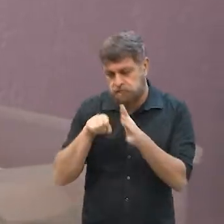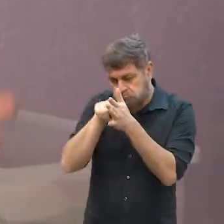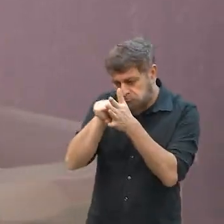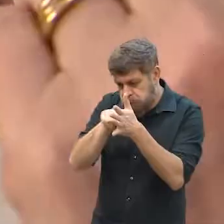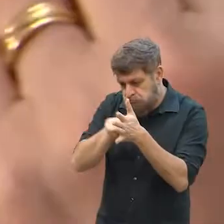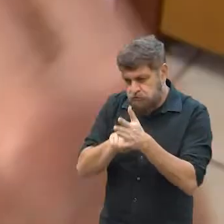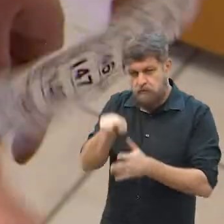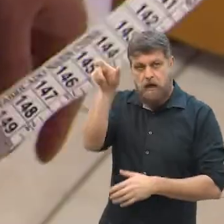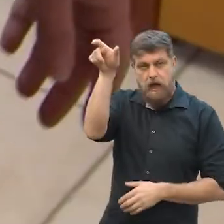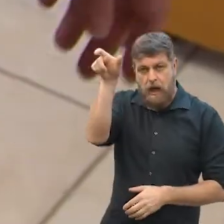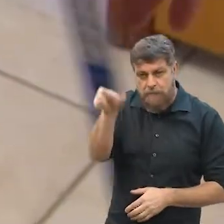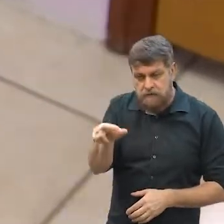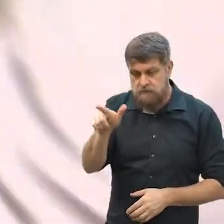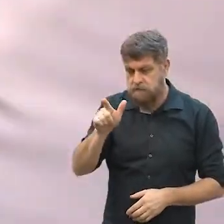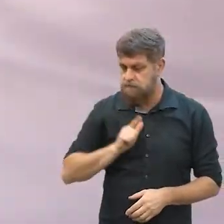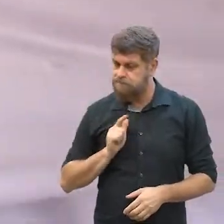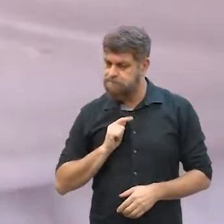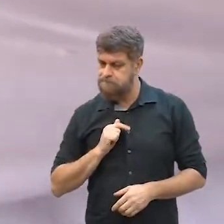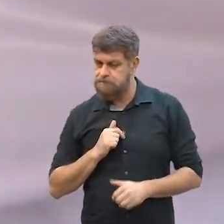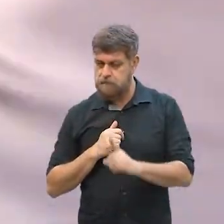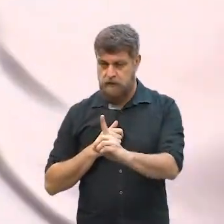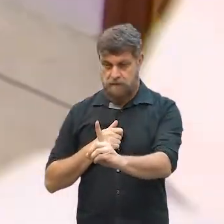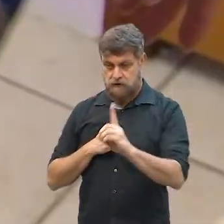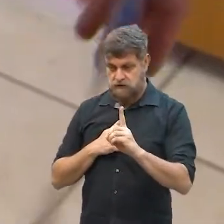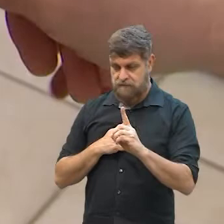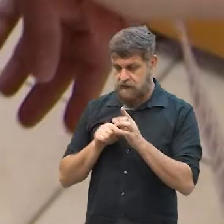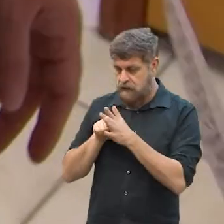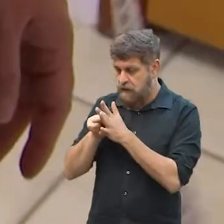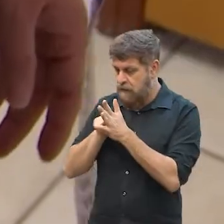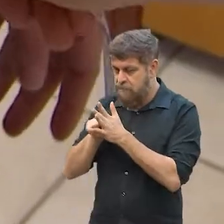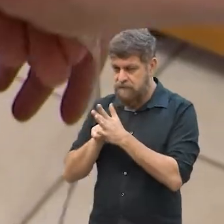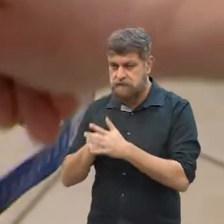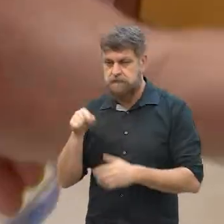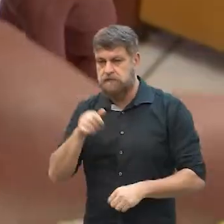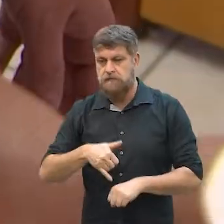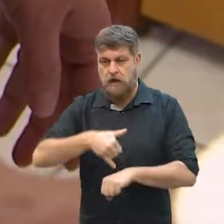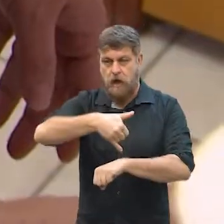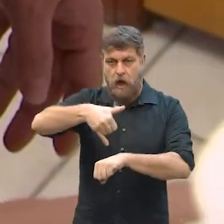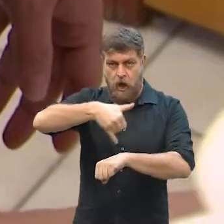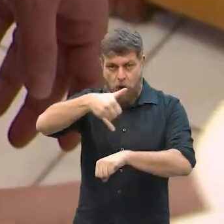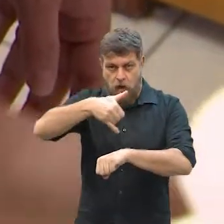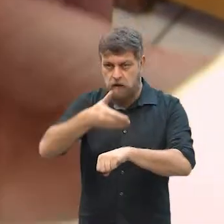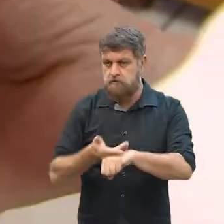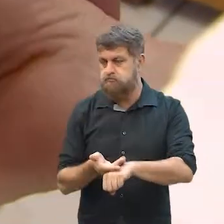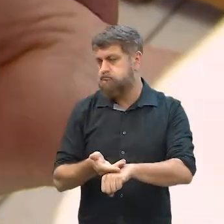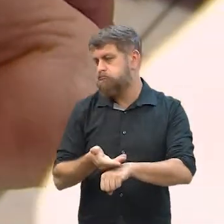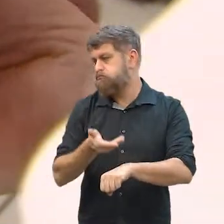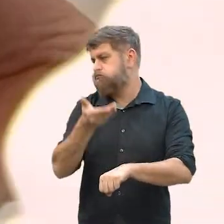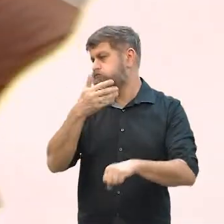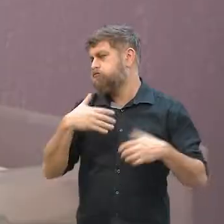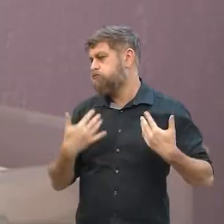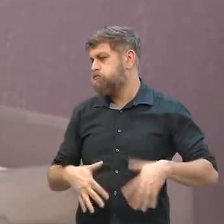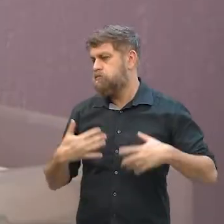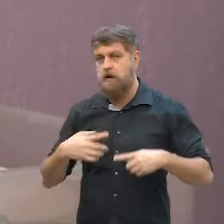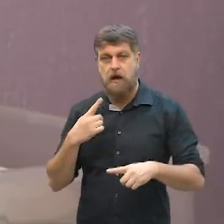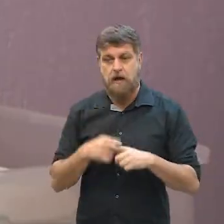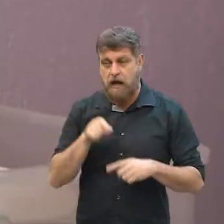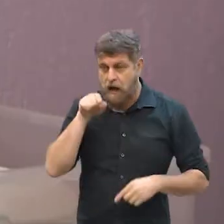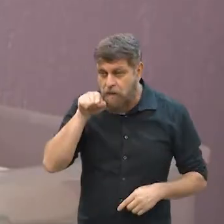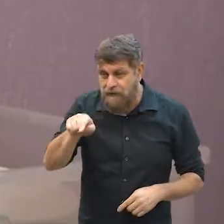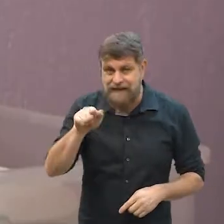esse paciente ou solicita exames, tudo, colesterol está elevado, triglicéridos elevado, porque